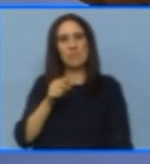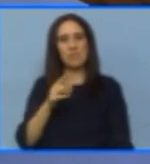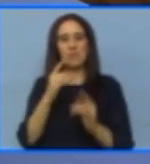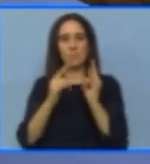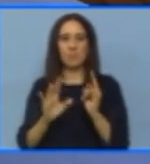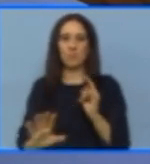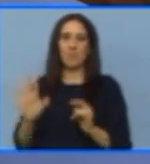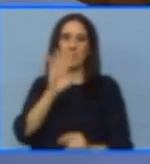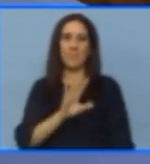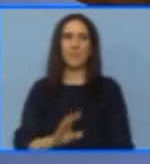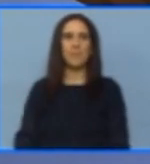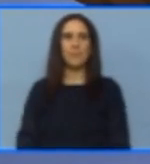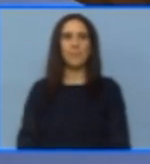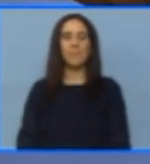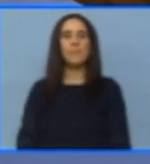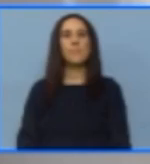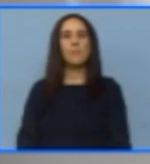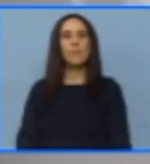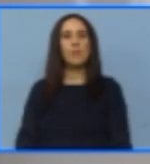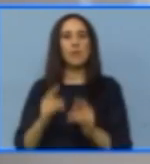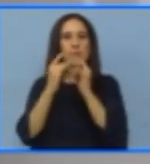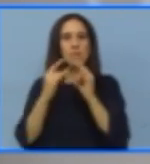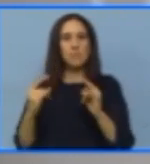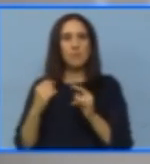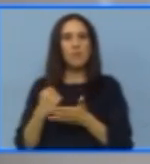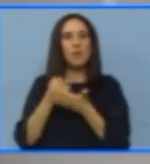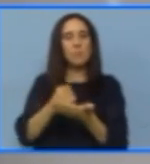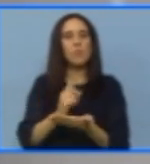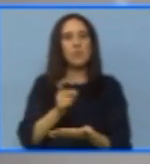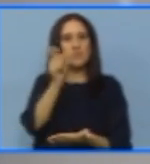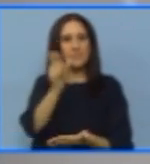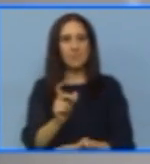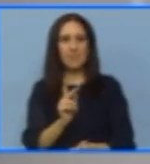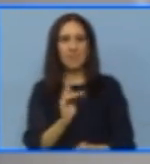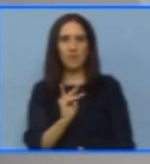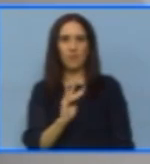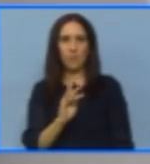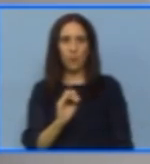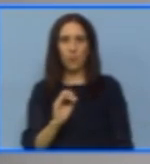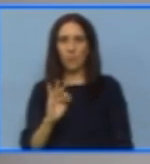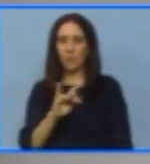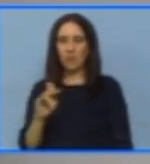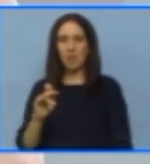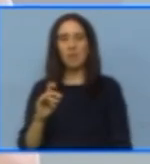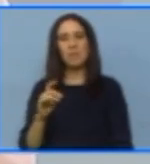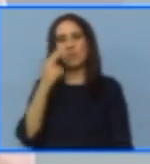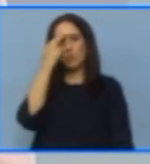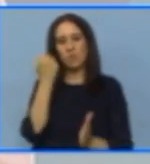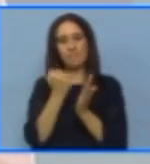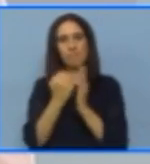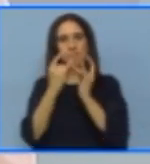acampamento nacional. Que contributo vai dar este acampamento e faria para a história do escotismo em Portugal? O acampamento vai marcar,